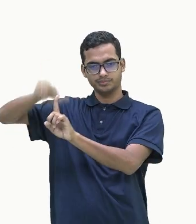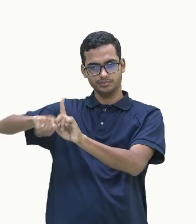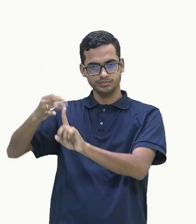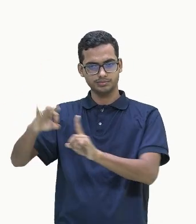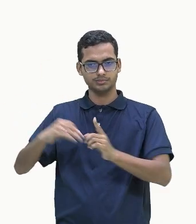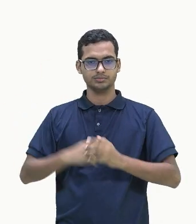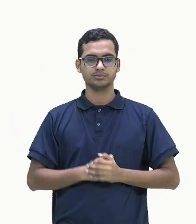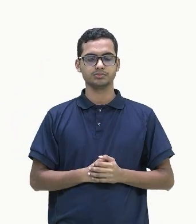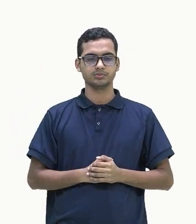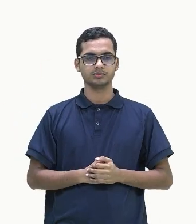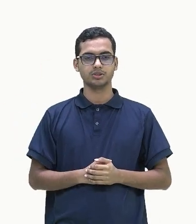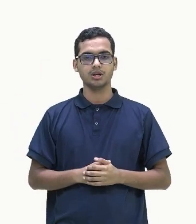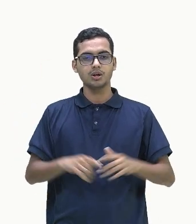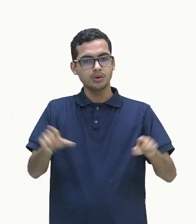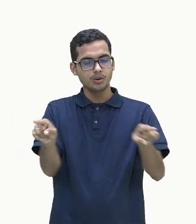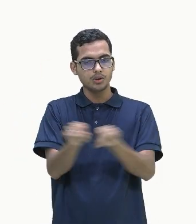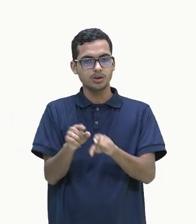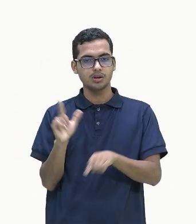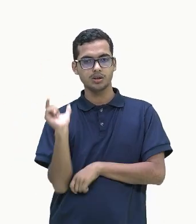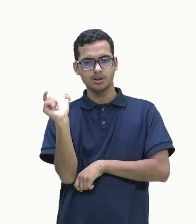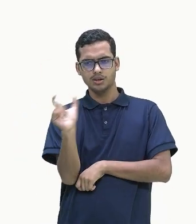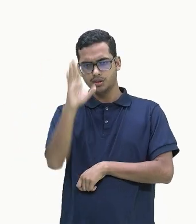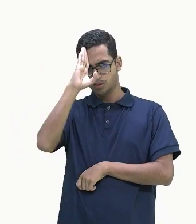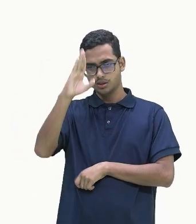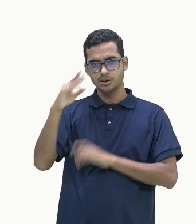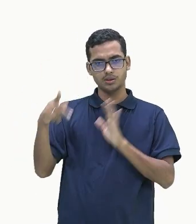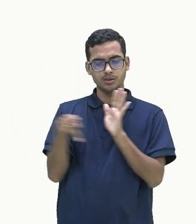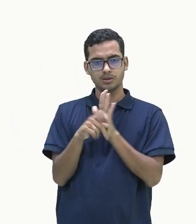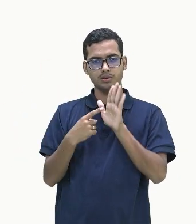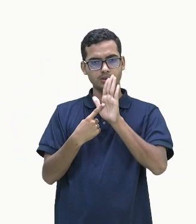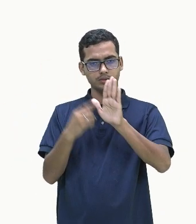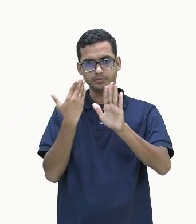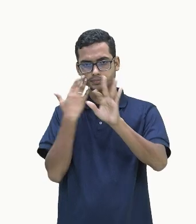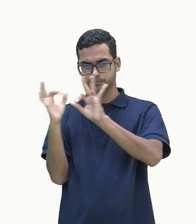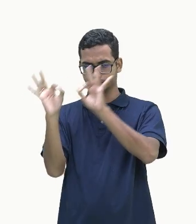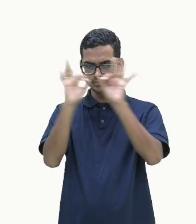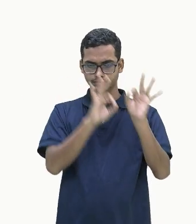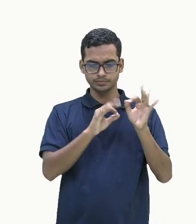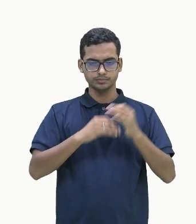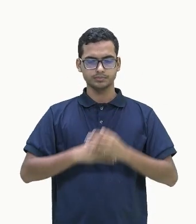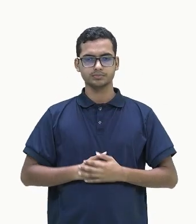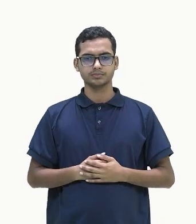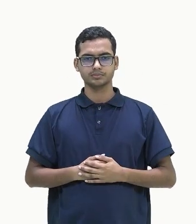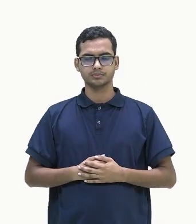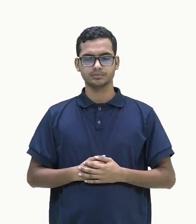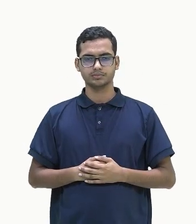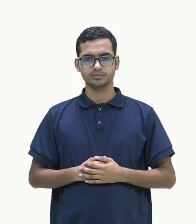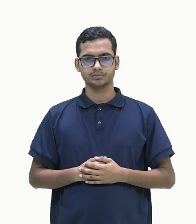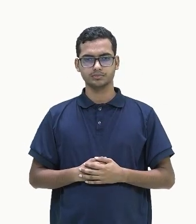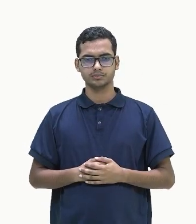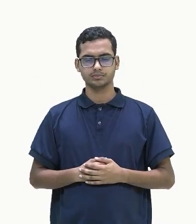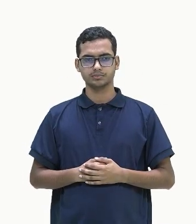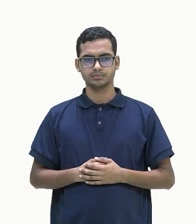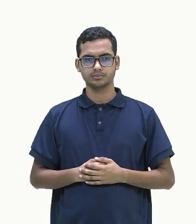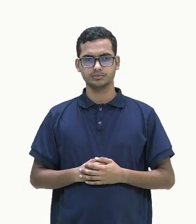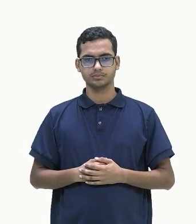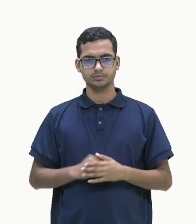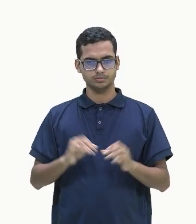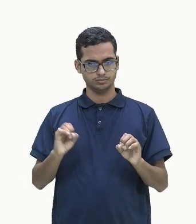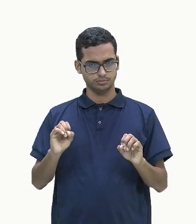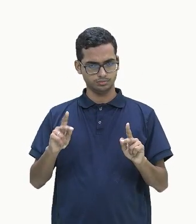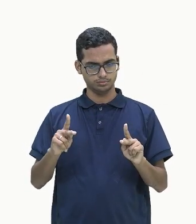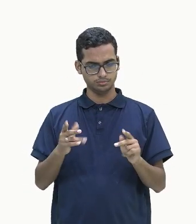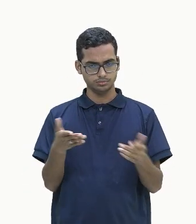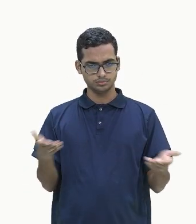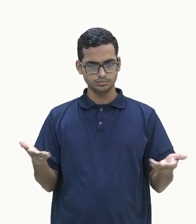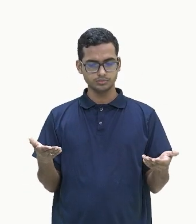também o núcleo deste predicado que nós classificamos como predicado nominal, ok? Então, como verbos